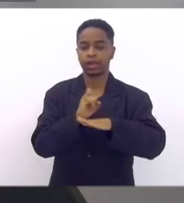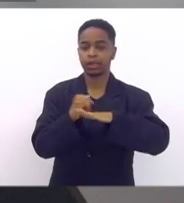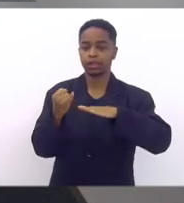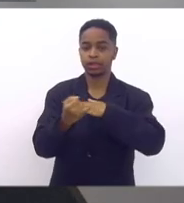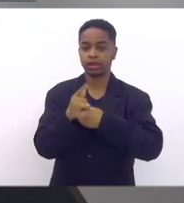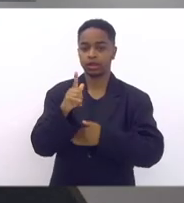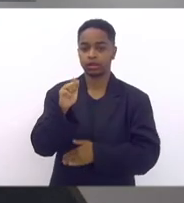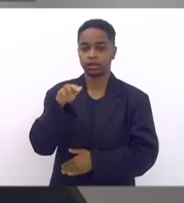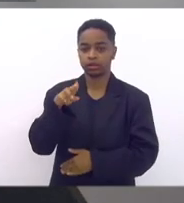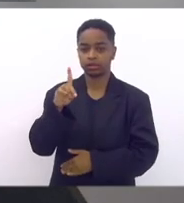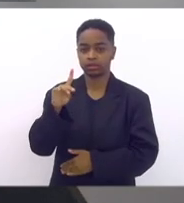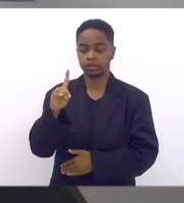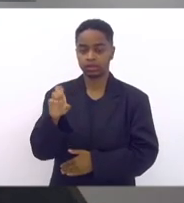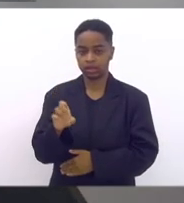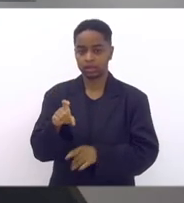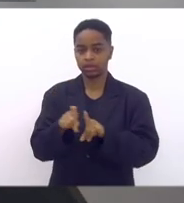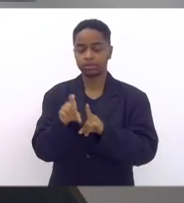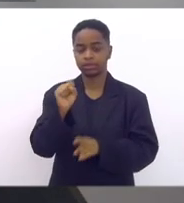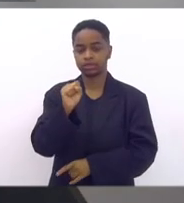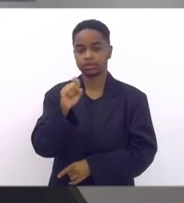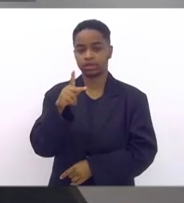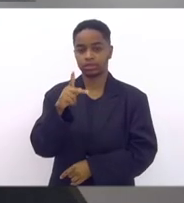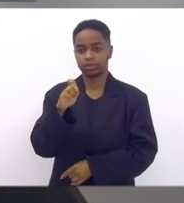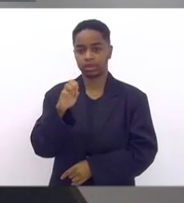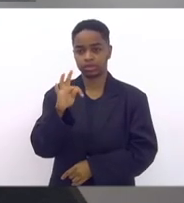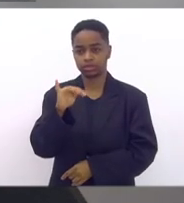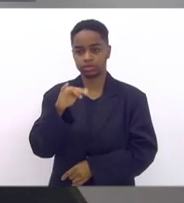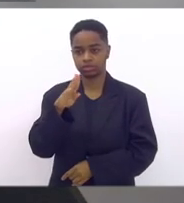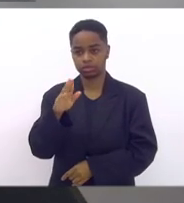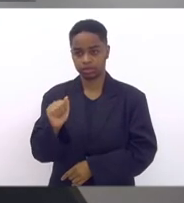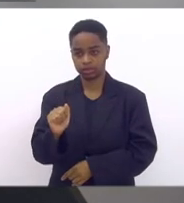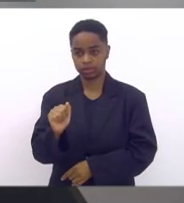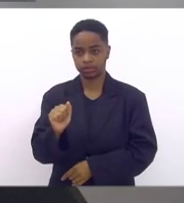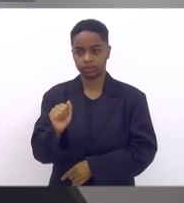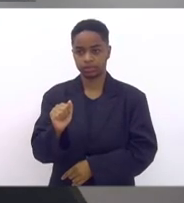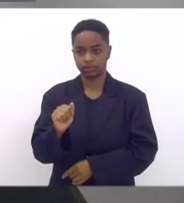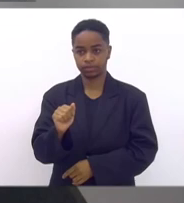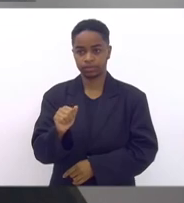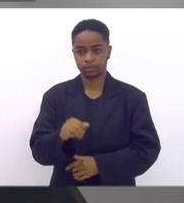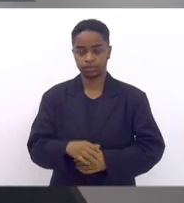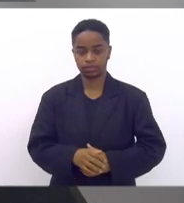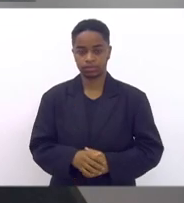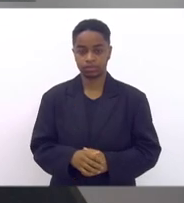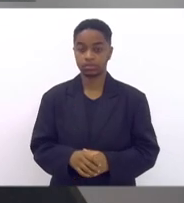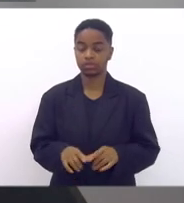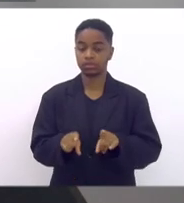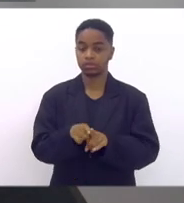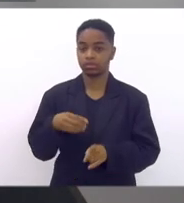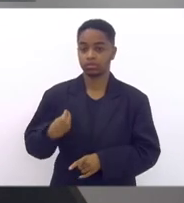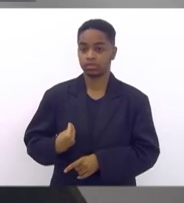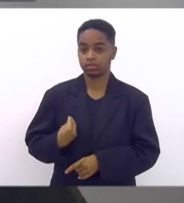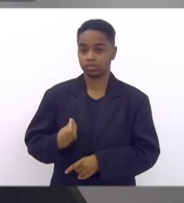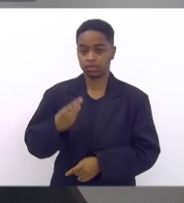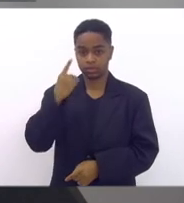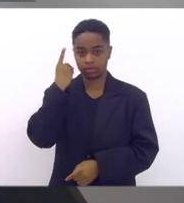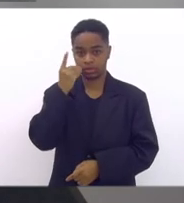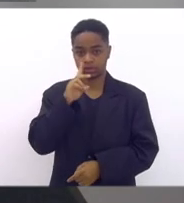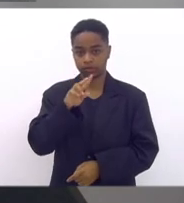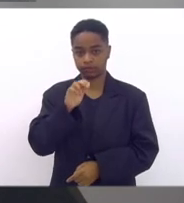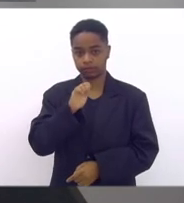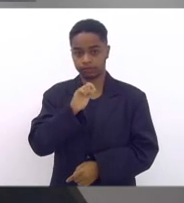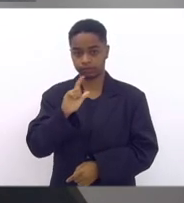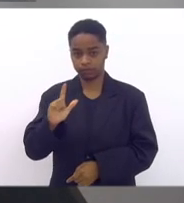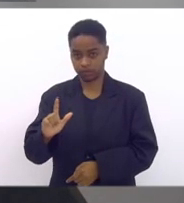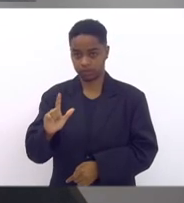Sepetiba ou em portos mesmo estando específicos certificados autorizados e contando com a presenças dos Senhores deputados Val